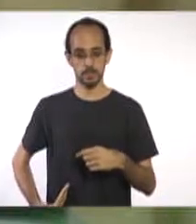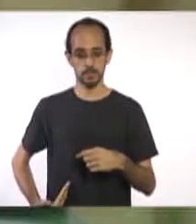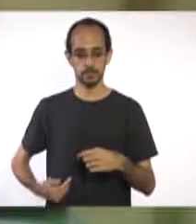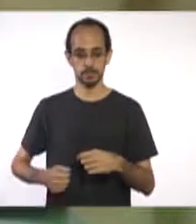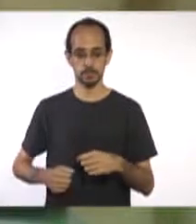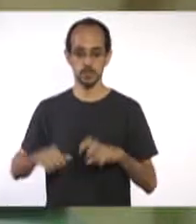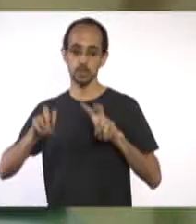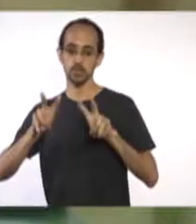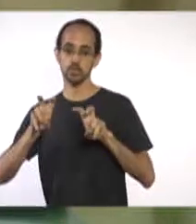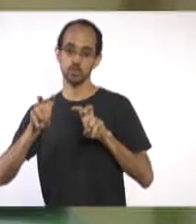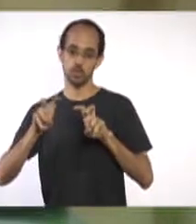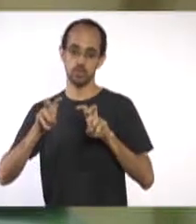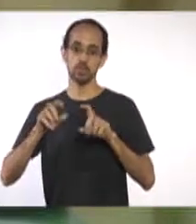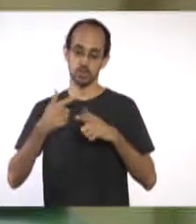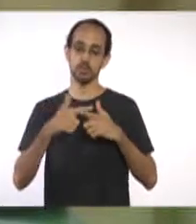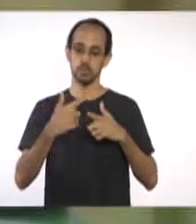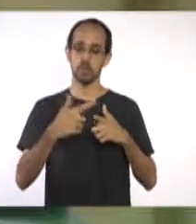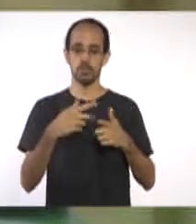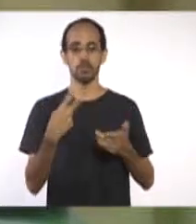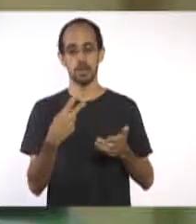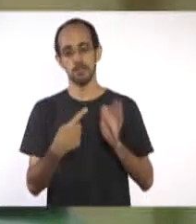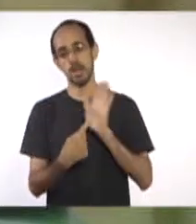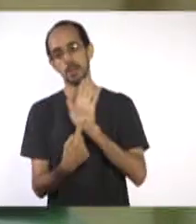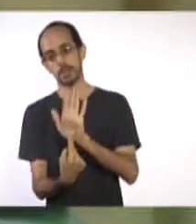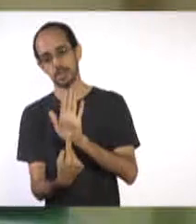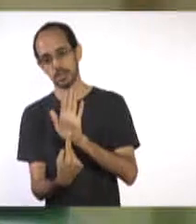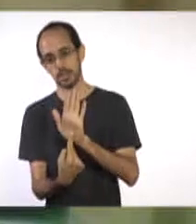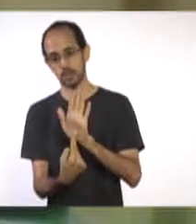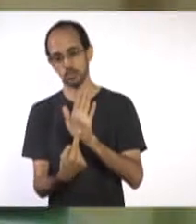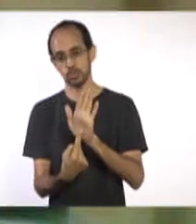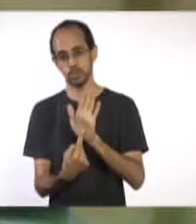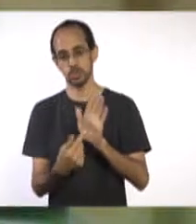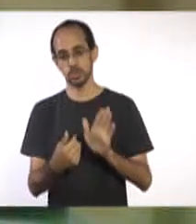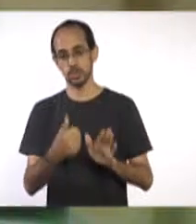sobre esta questão. Mas, disse